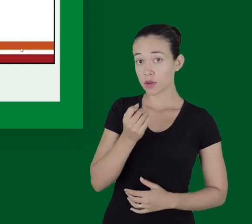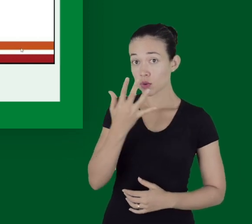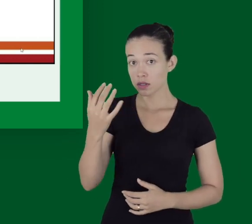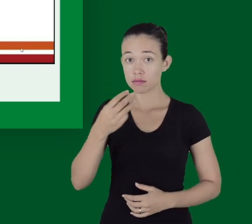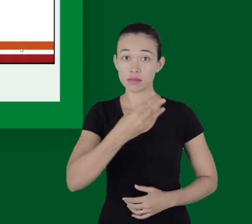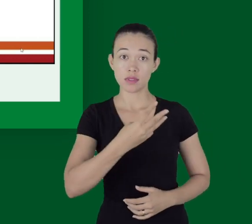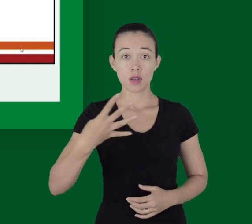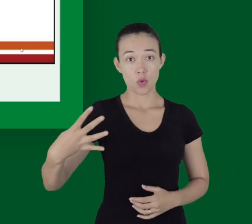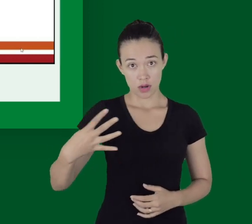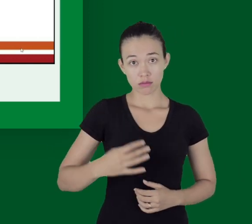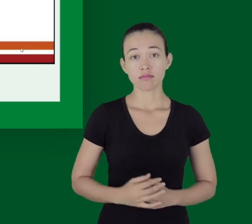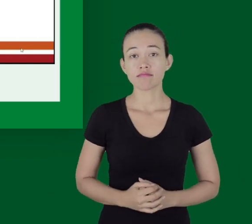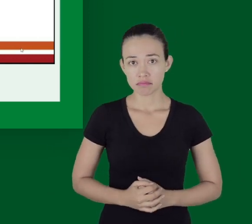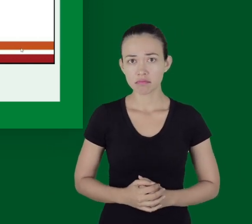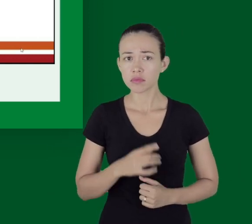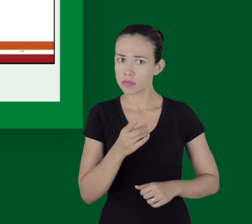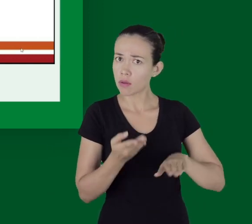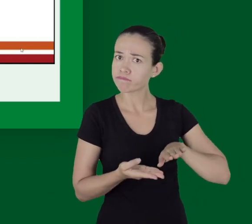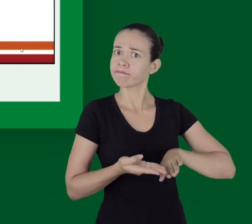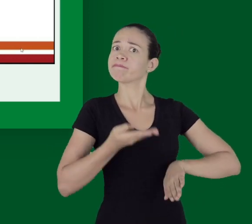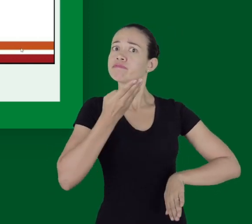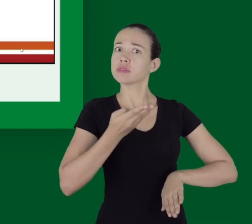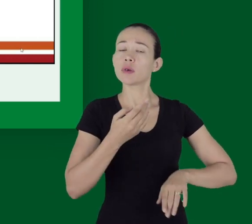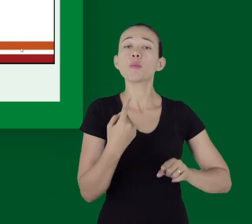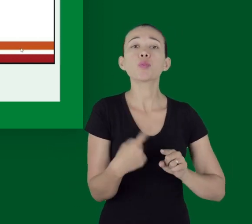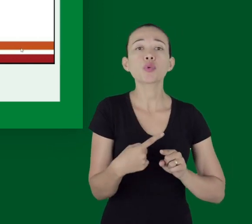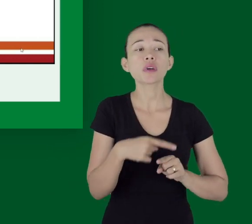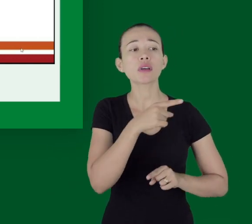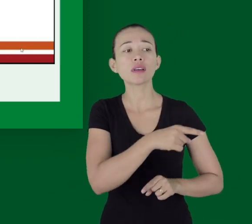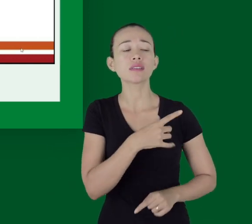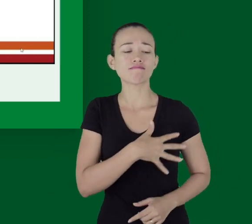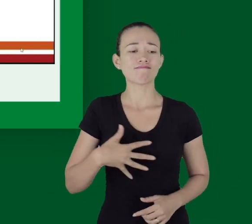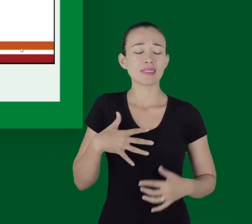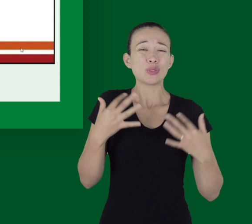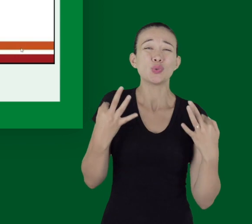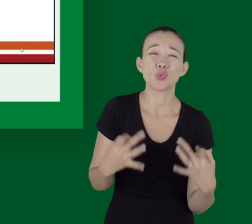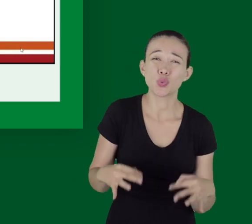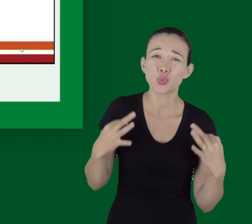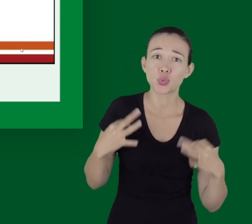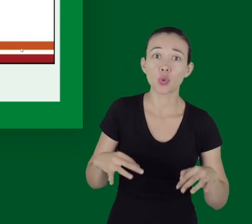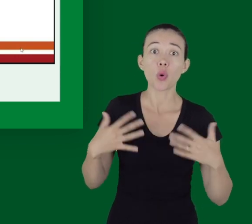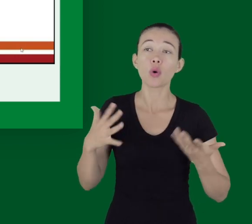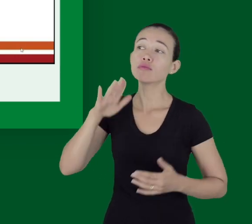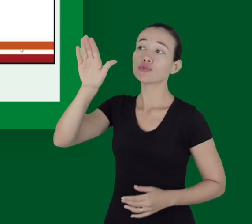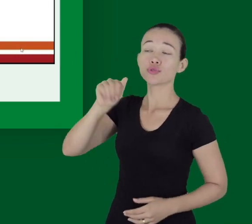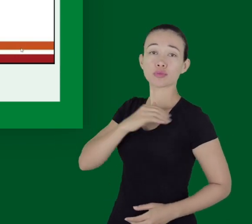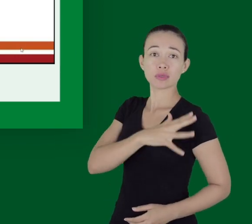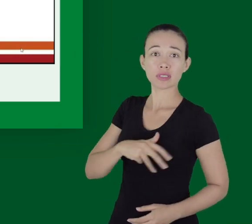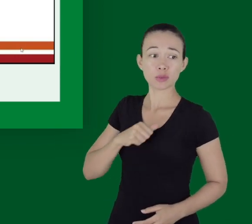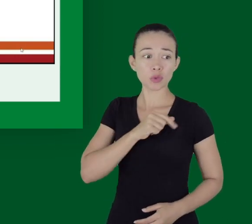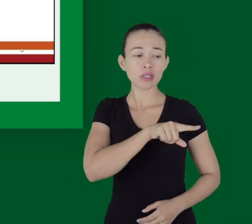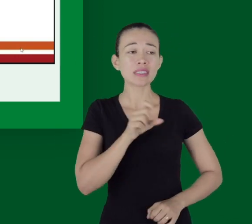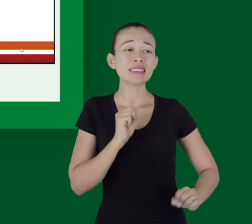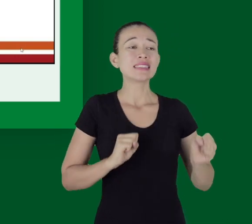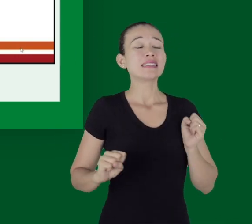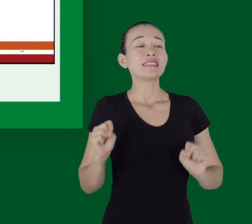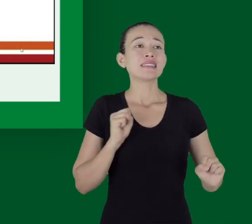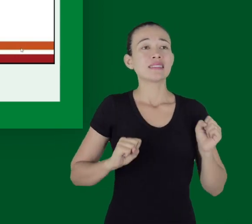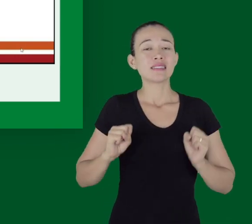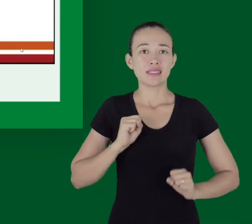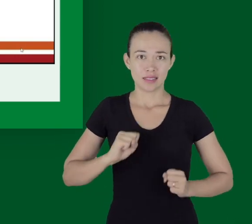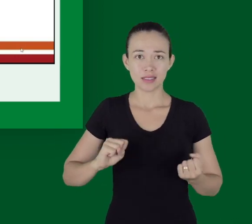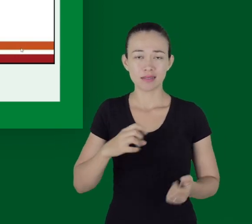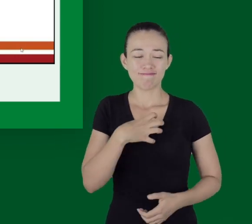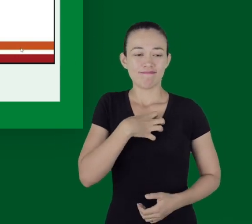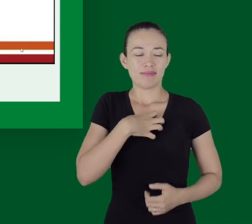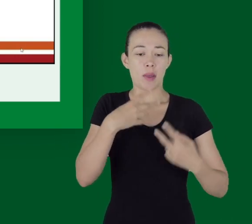pouquinho aumentada, pode ser só por conta da dor, pode ser pela ansiedade de ter chamado o SAMU, de estar sentindo, né, com vários